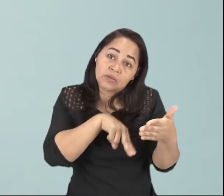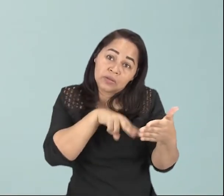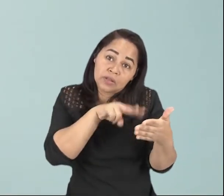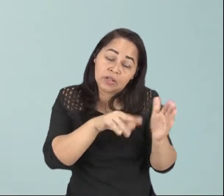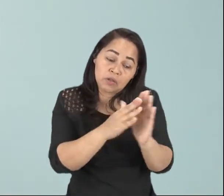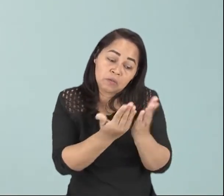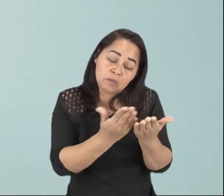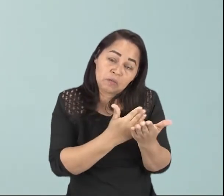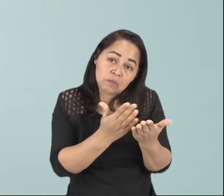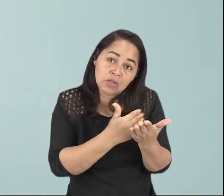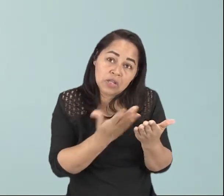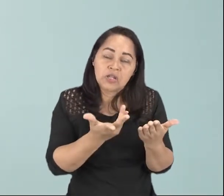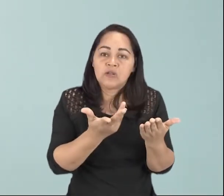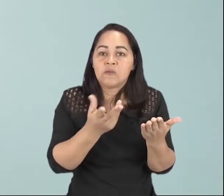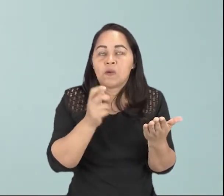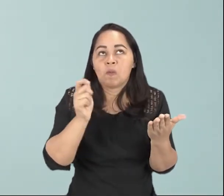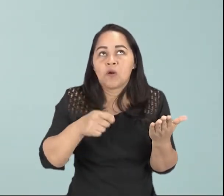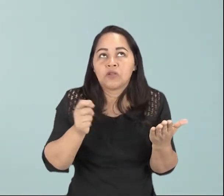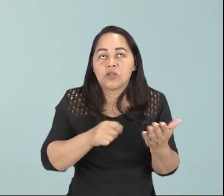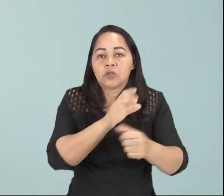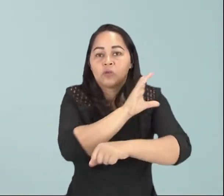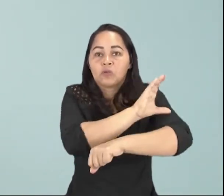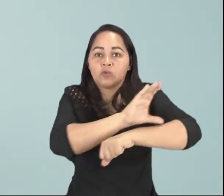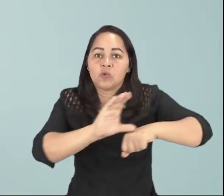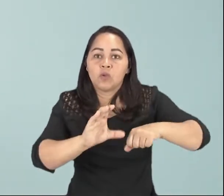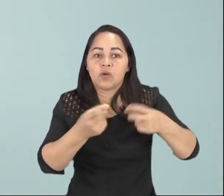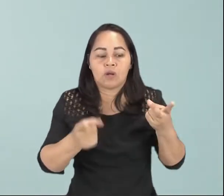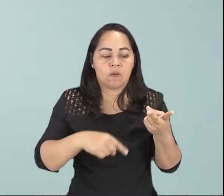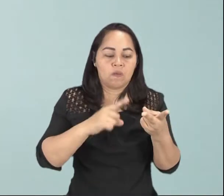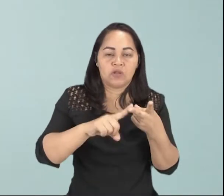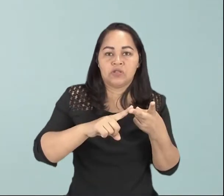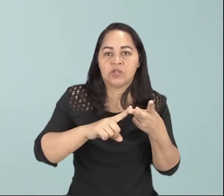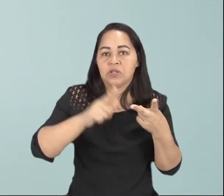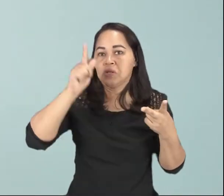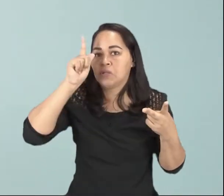livro, aprender mais sobre cultura, eu posso ler o livro da